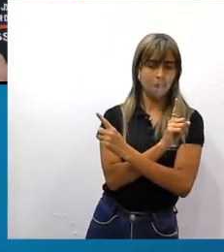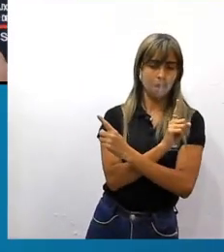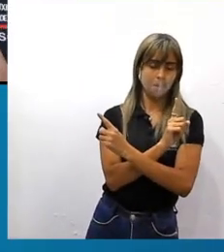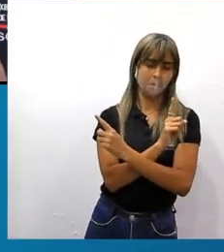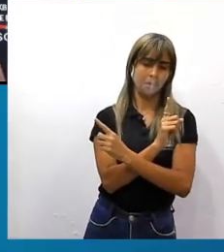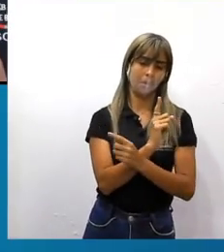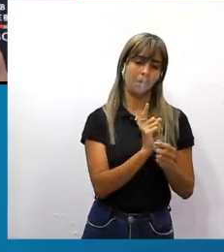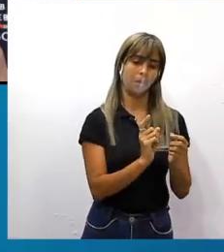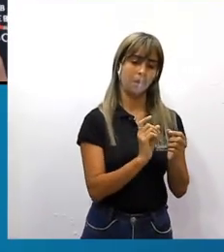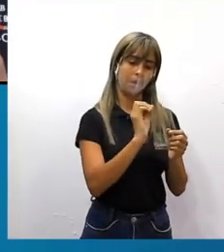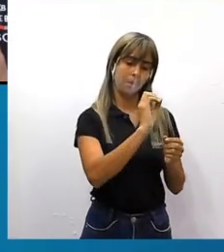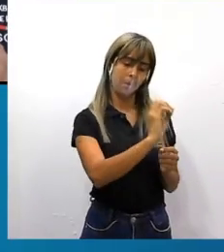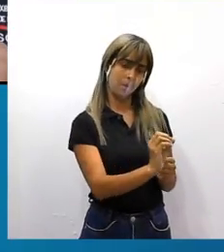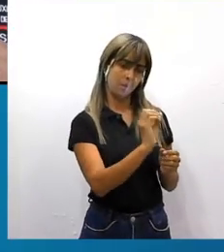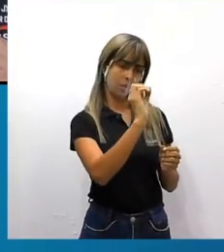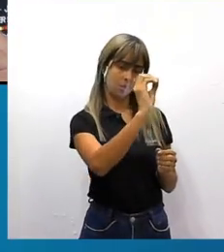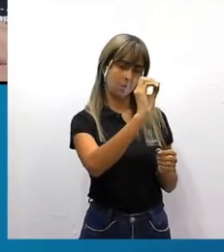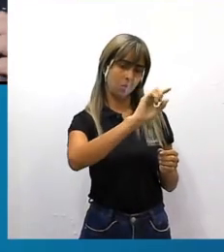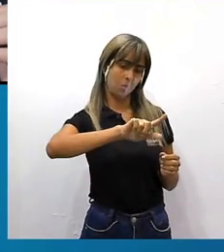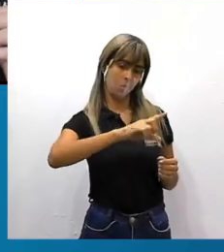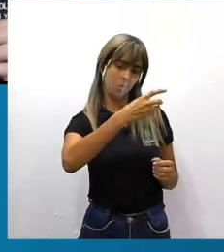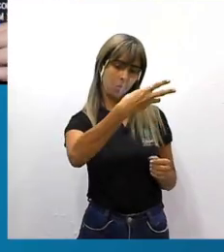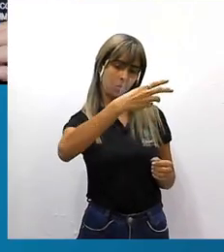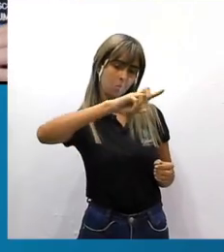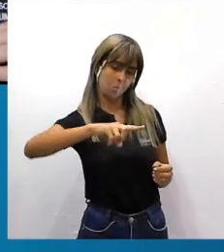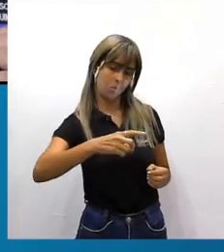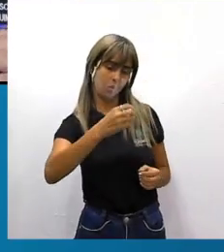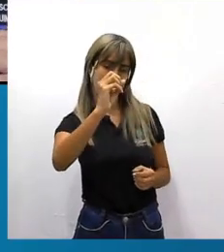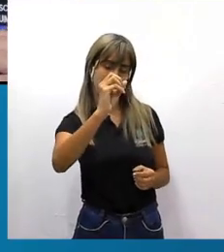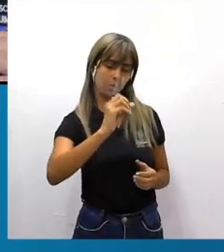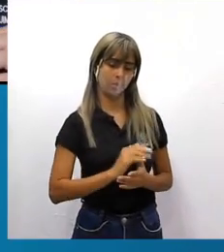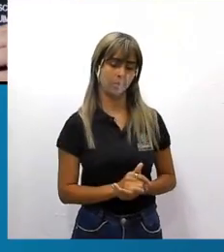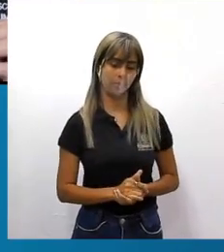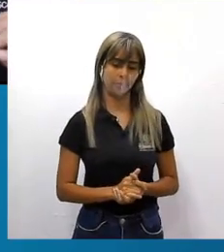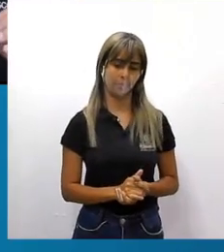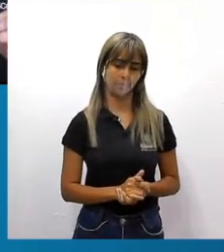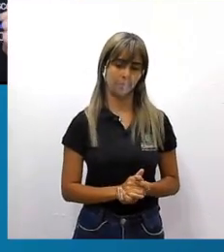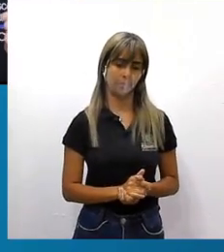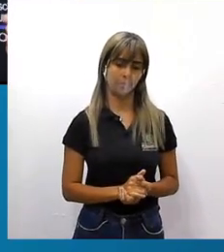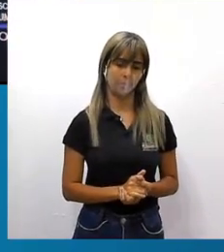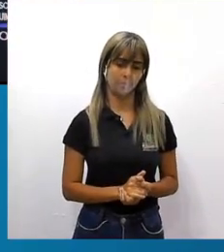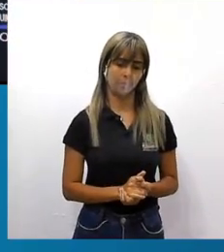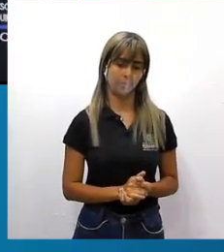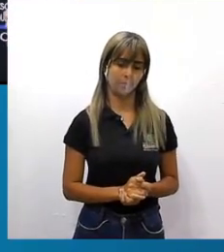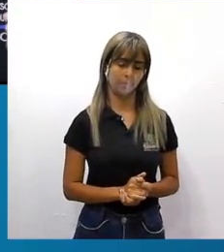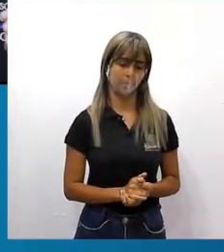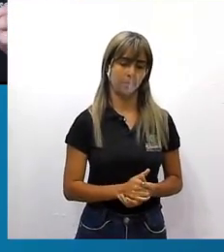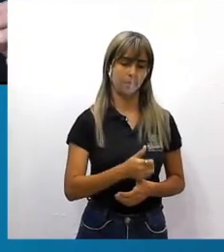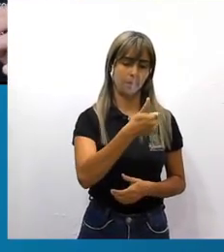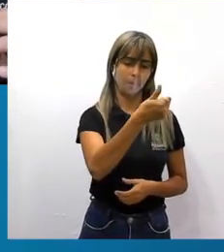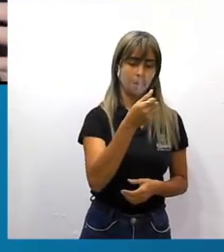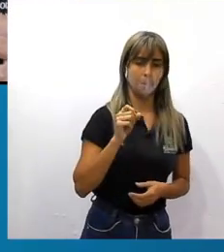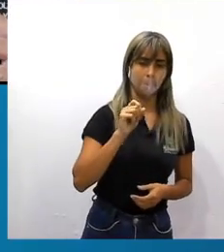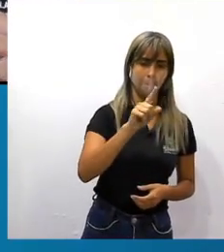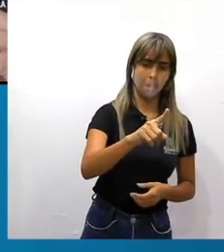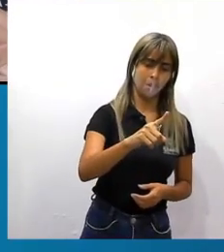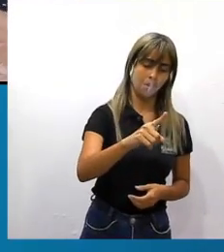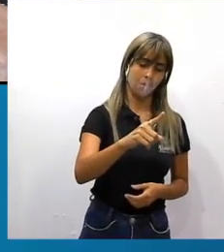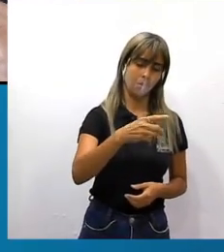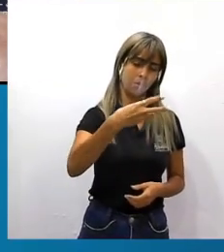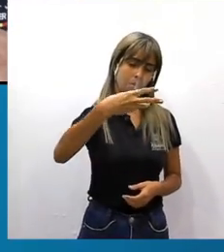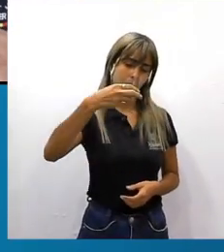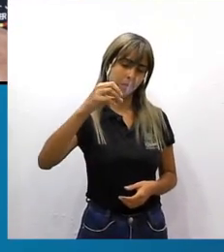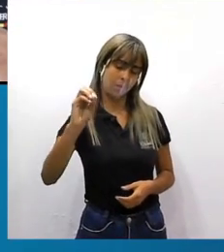e preenche o 3 com 0. Então, fica como? 13,56, nesse caso fica 1.356 dividido